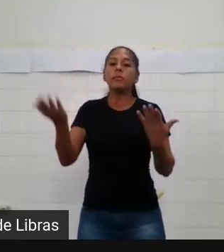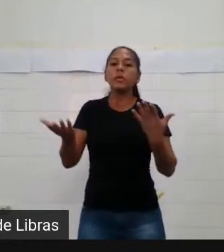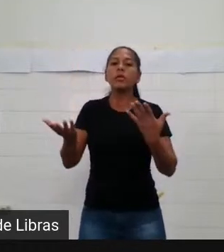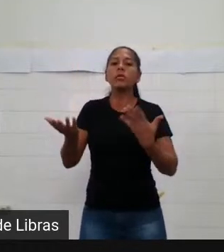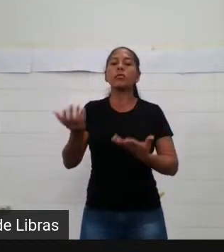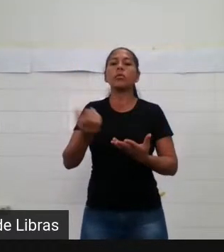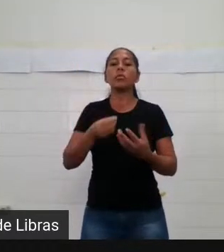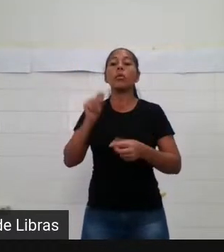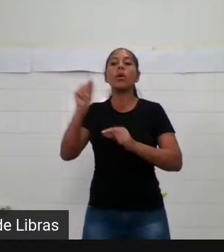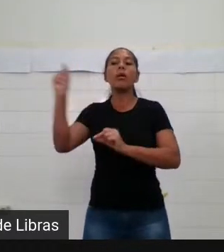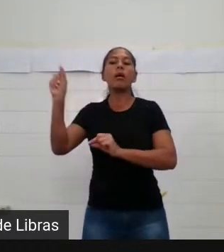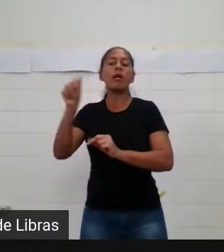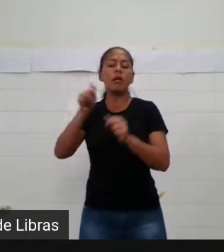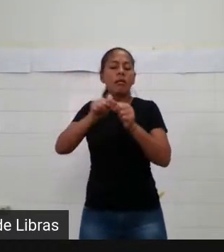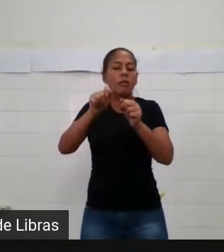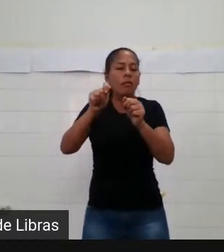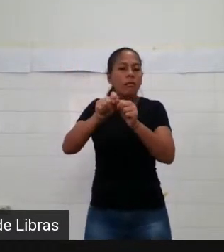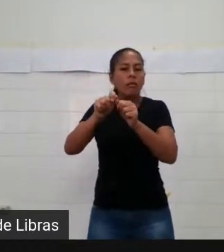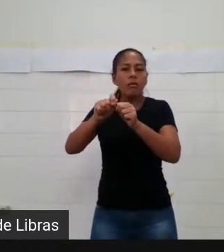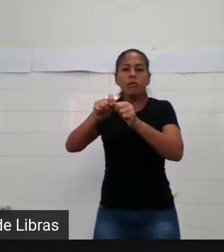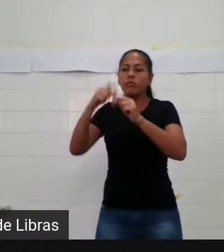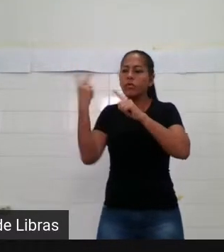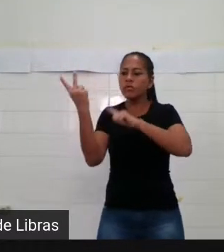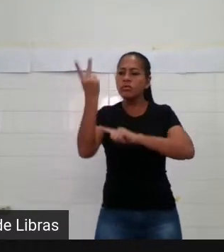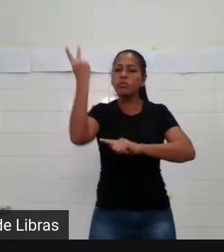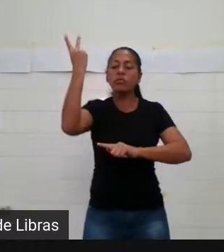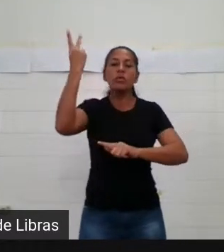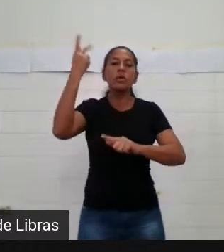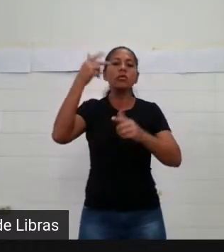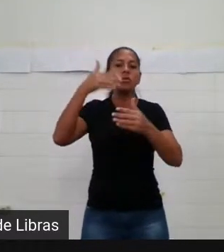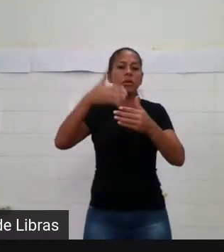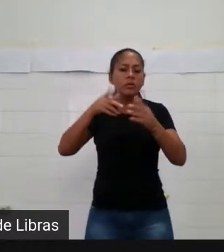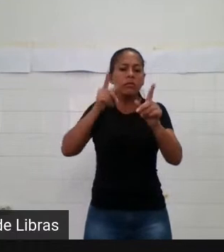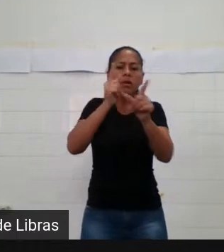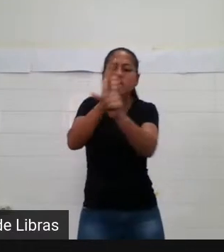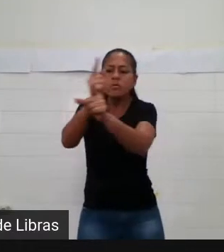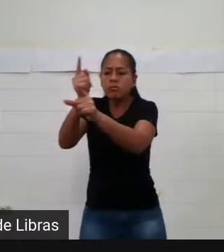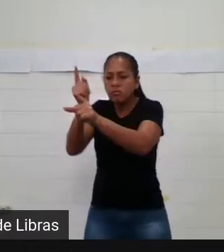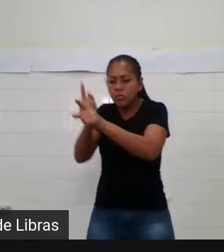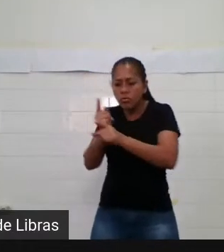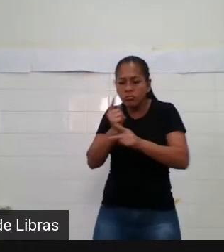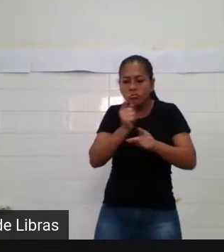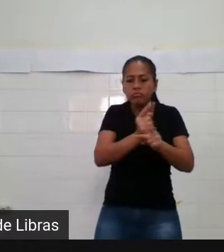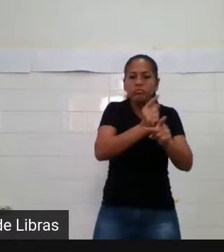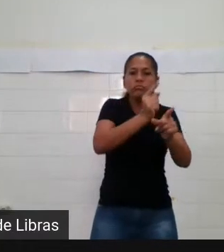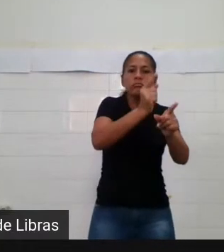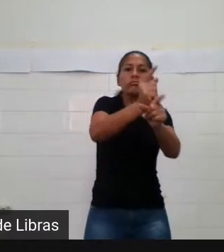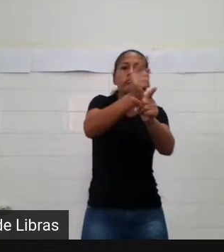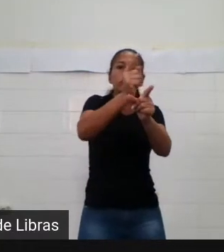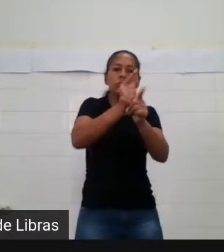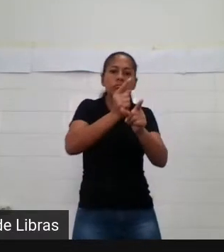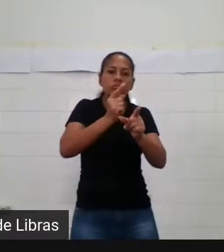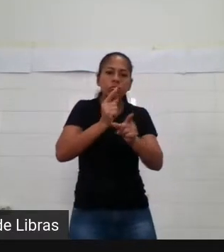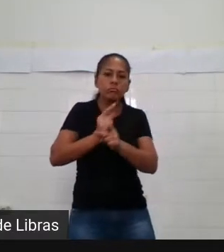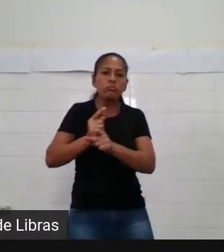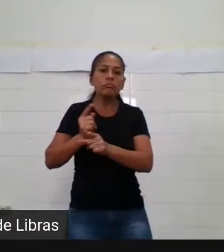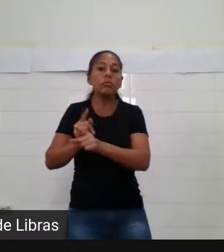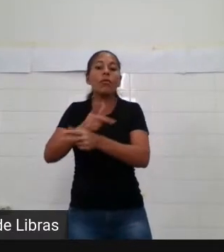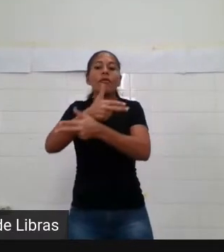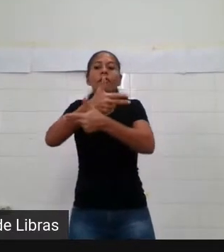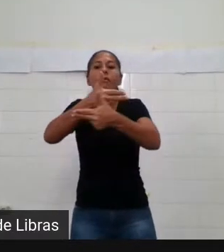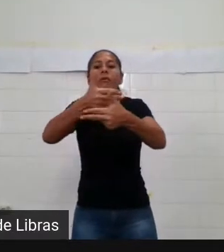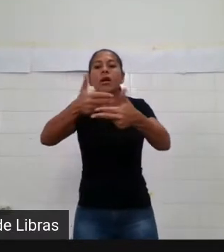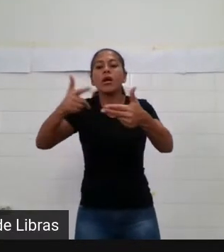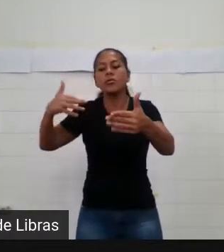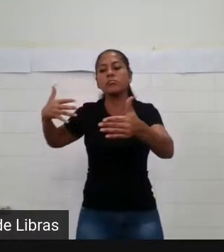Conceição constrói uma narrativa que vai se esbarrando, que vai tocando em várias outras